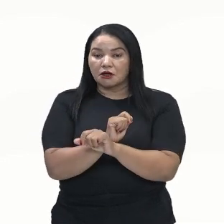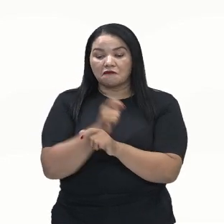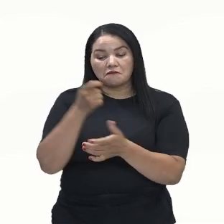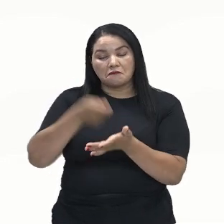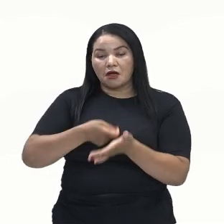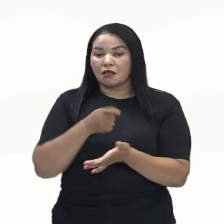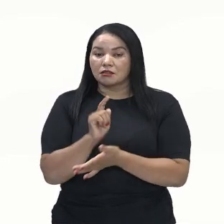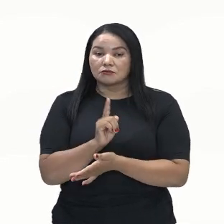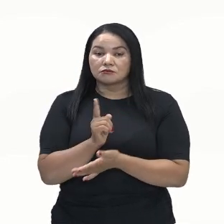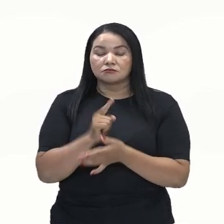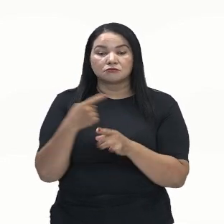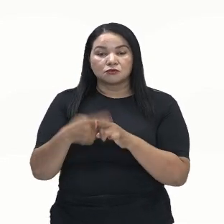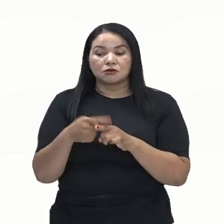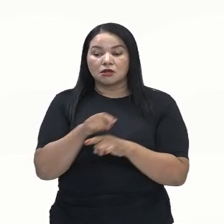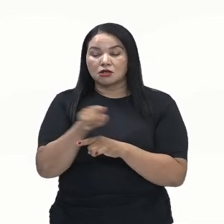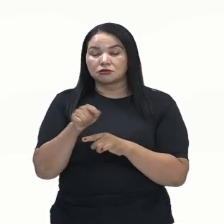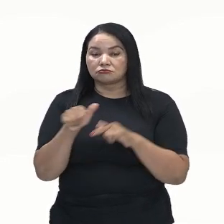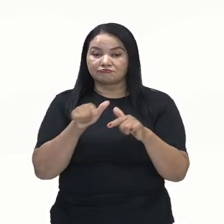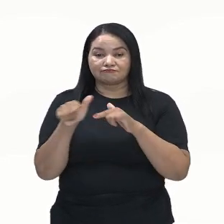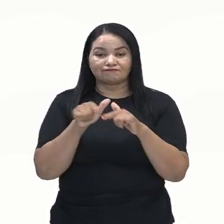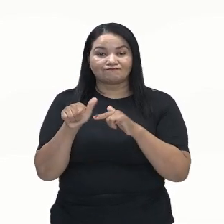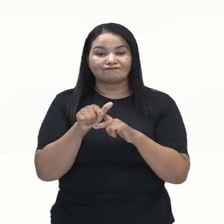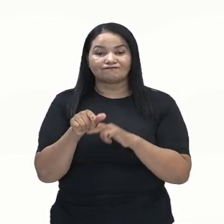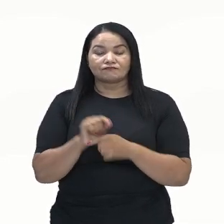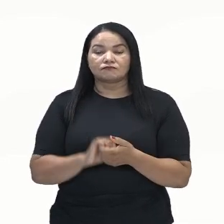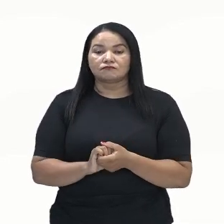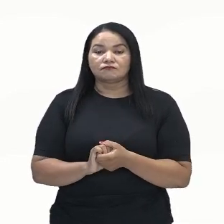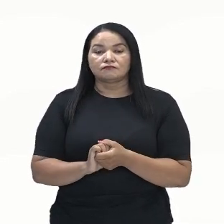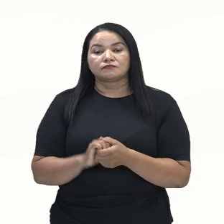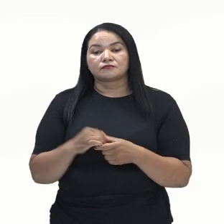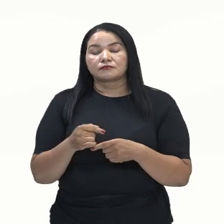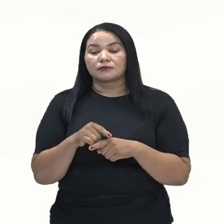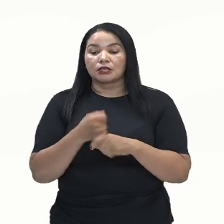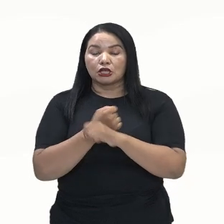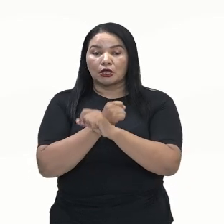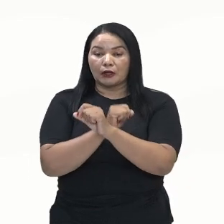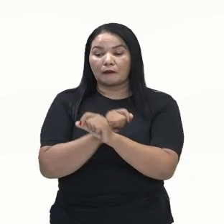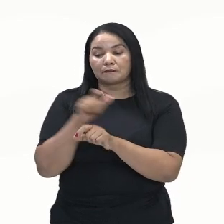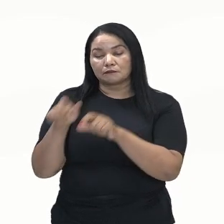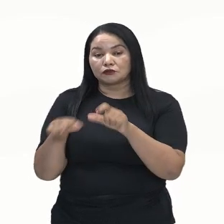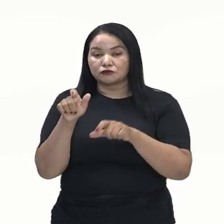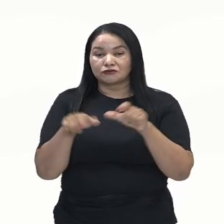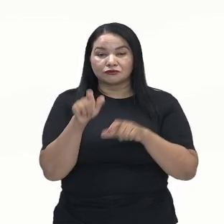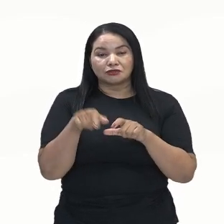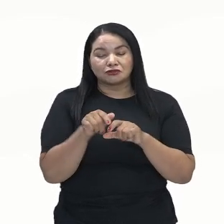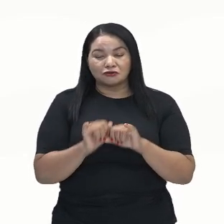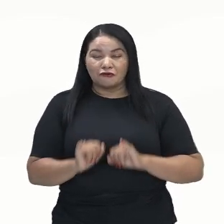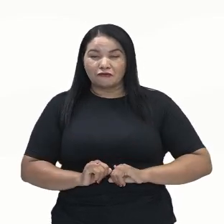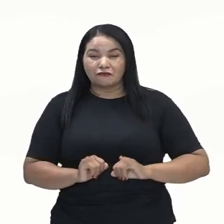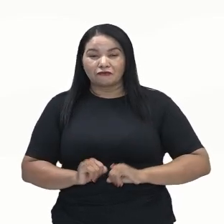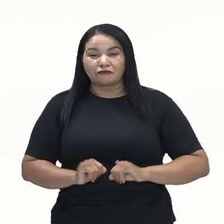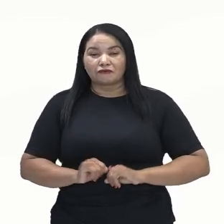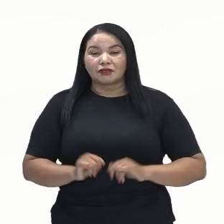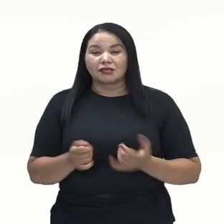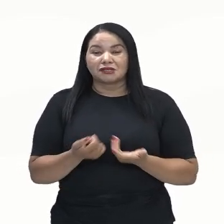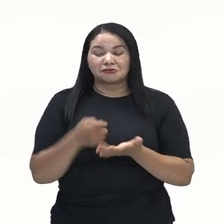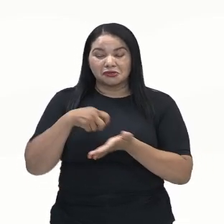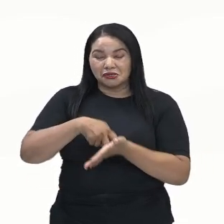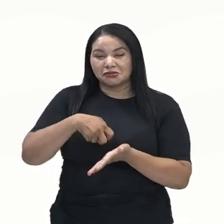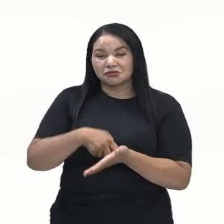que desempenhavam essas funções. Então, os escravizados, eles sofriam vários castigos